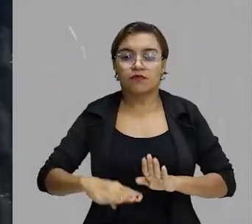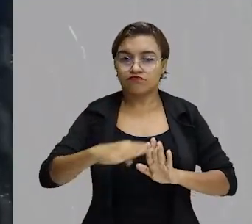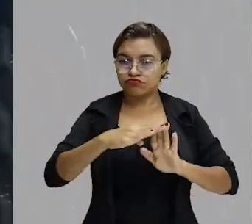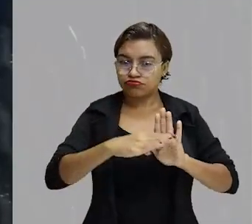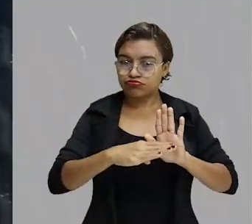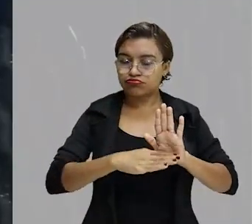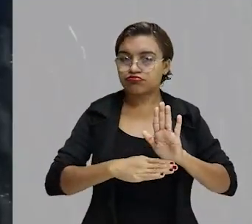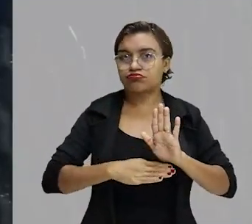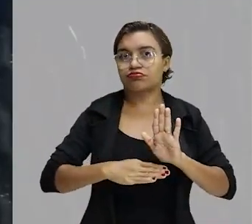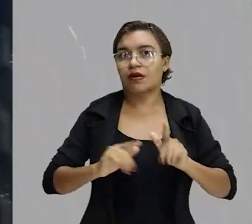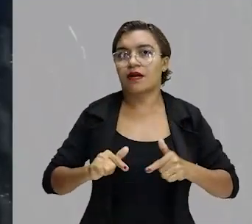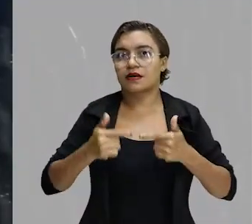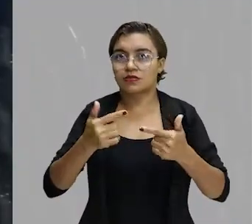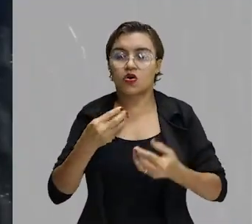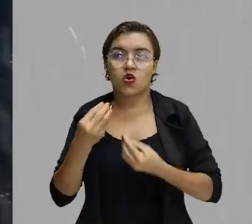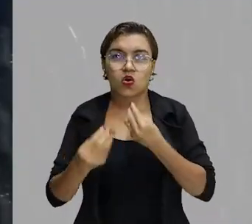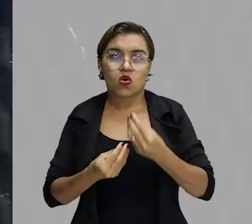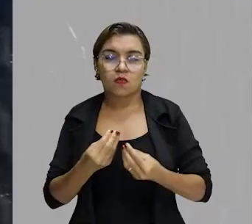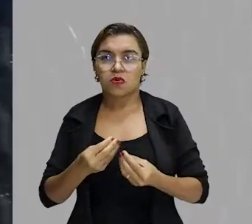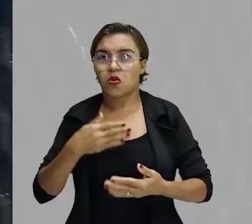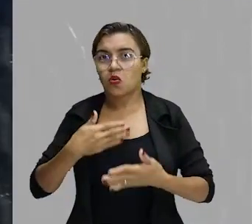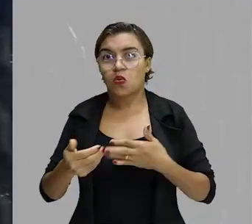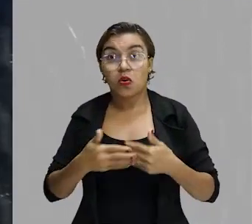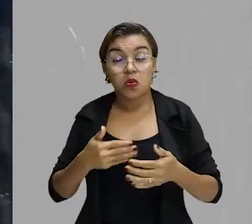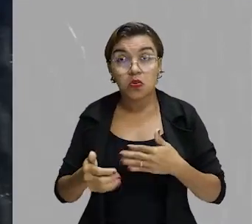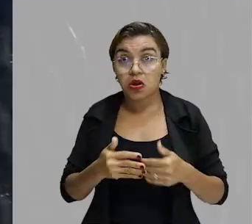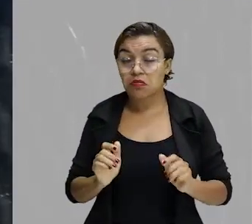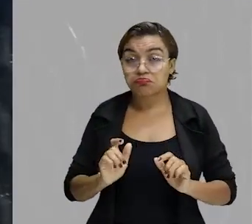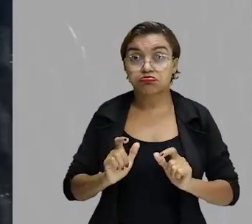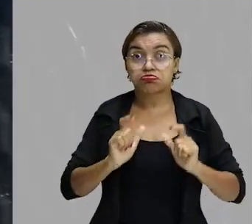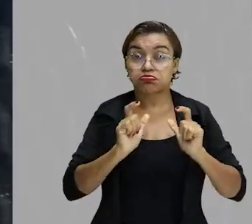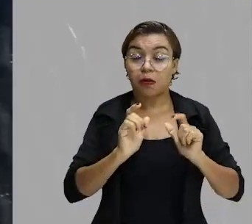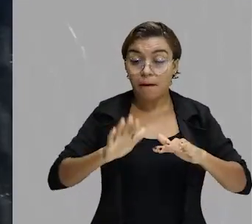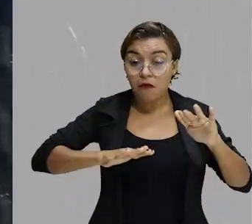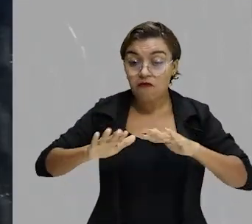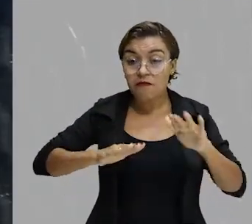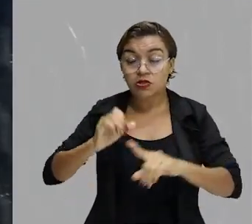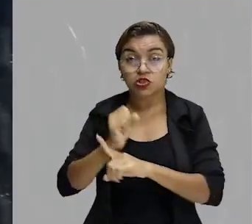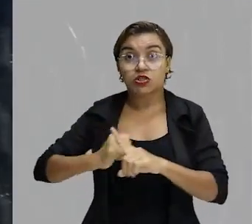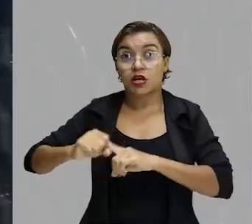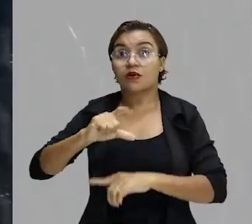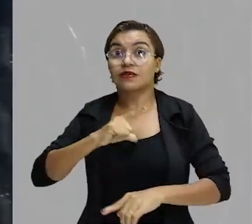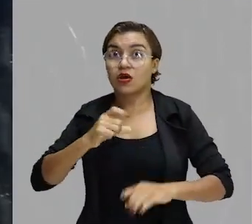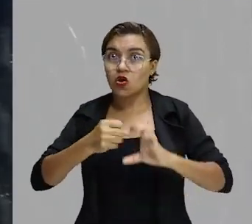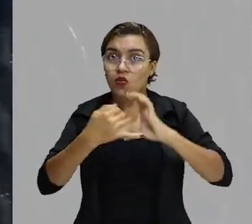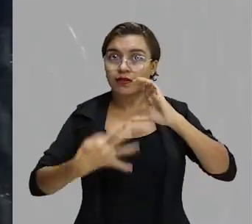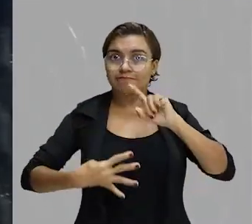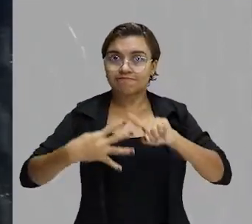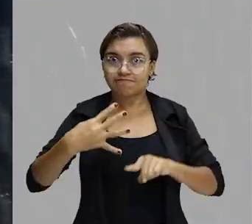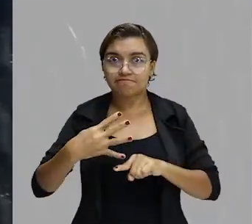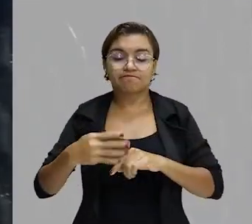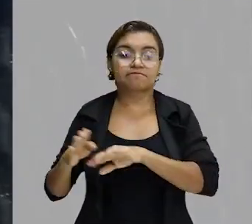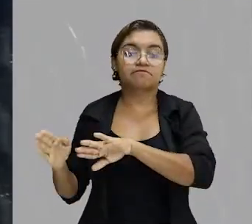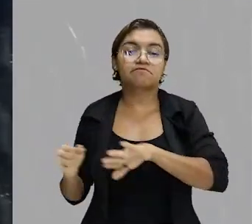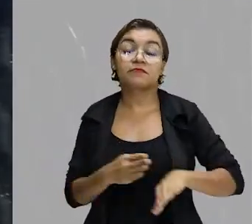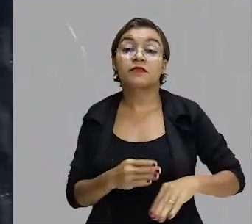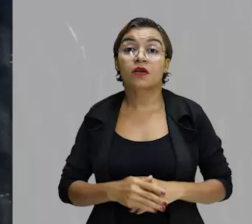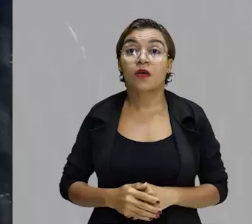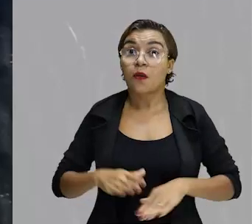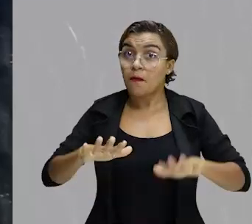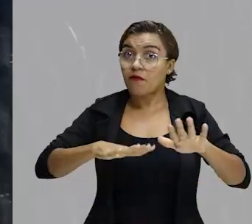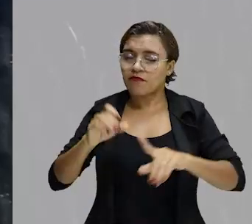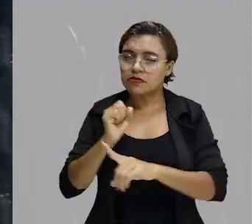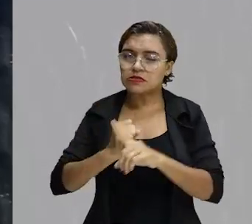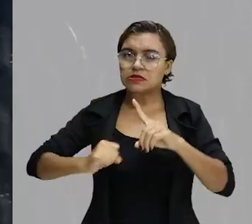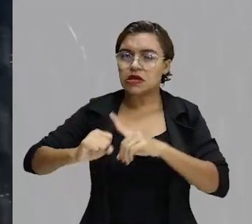um repertório. Qualquer movimento social vai ter essas 4 características. Fechou? Acompanhe aqui comigo. O movimento social ele vai se